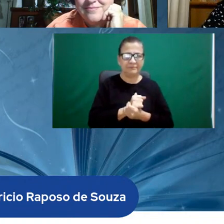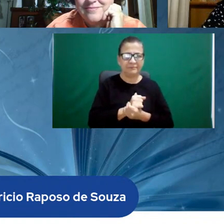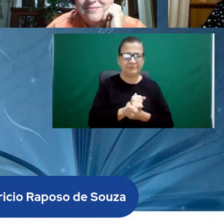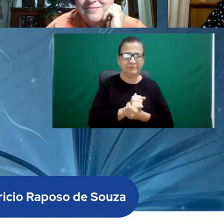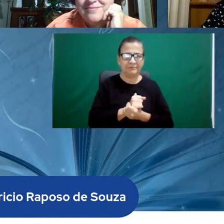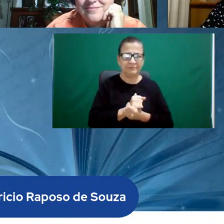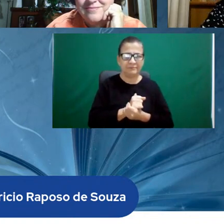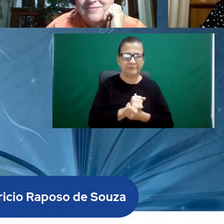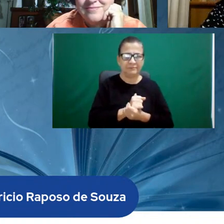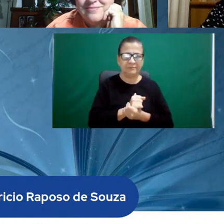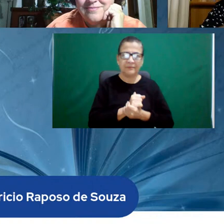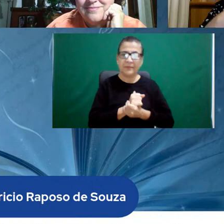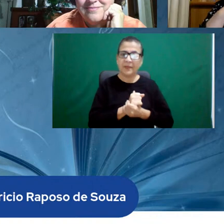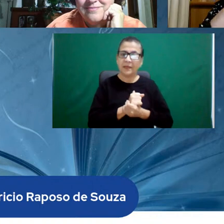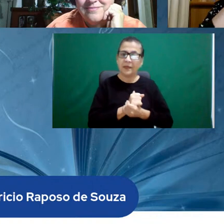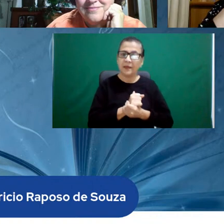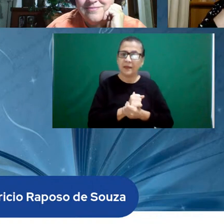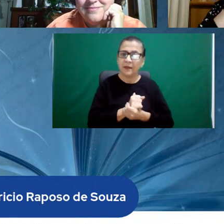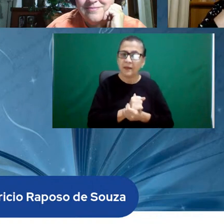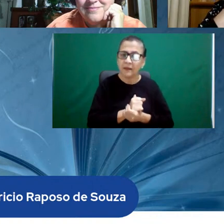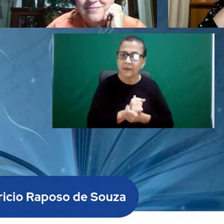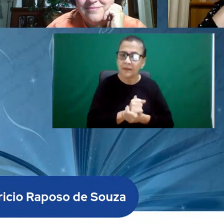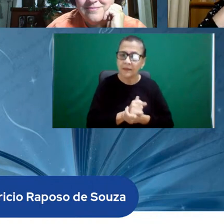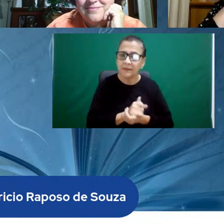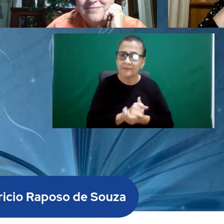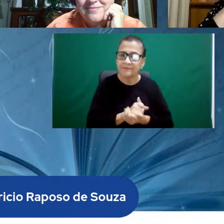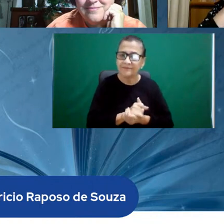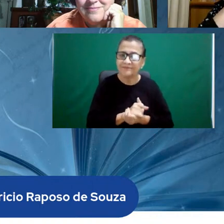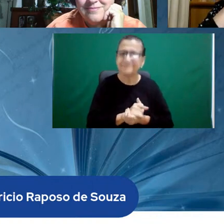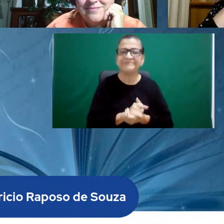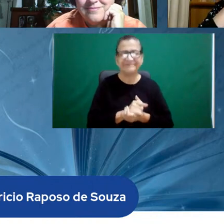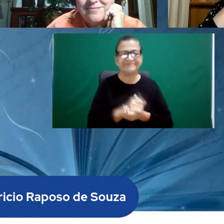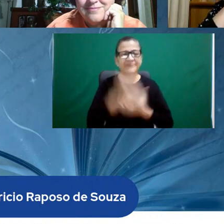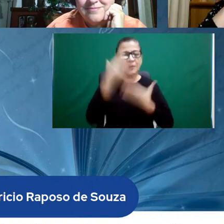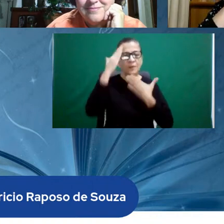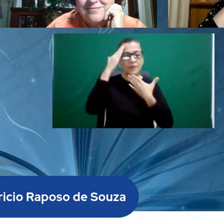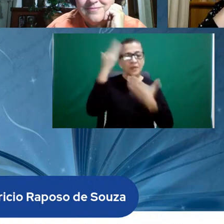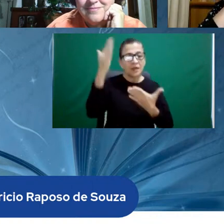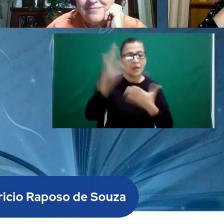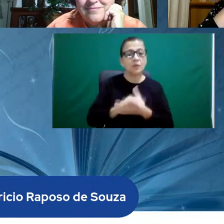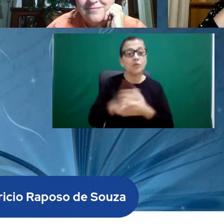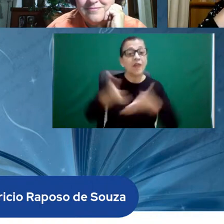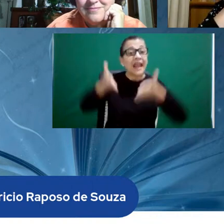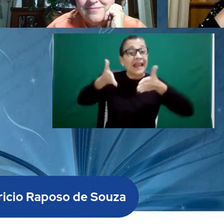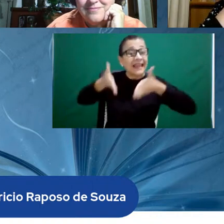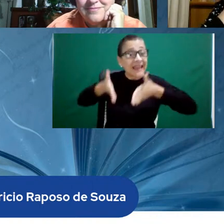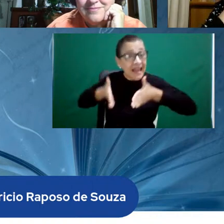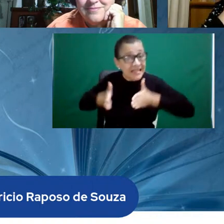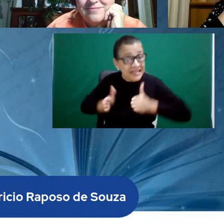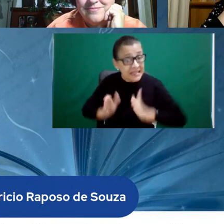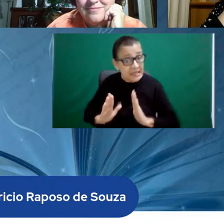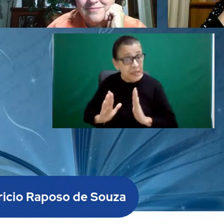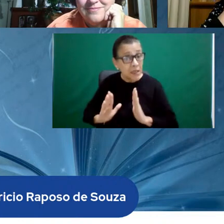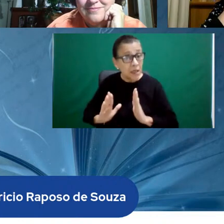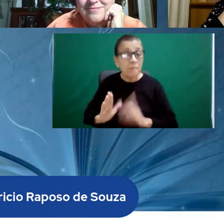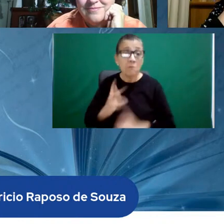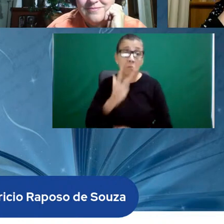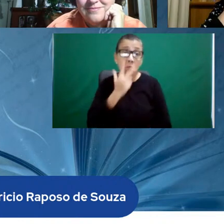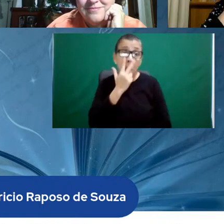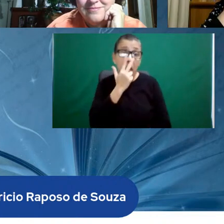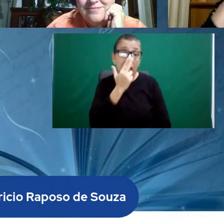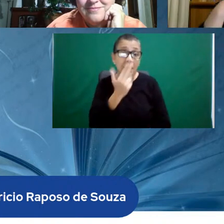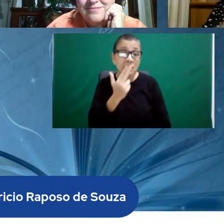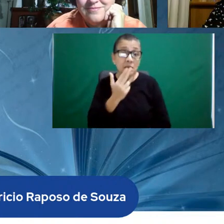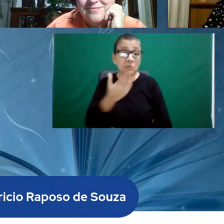Nascimento dá impressão. Agora. Obrigado. Quando se fala em nascimento, dá-se a impressão que a pessoa